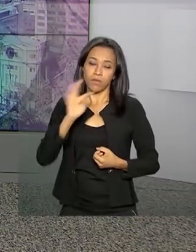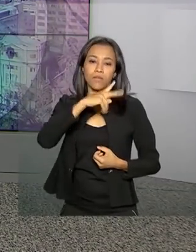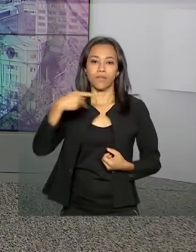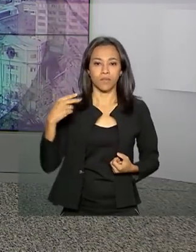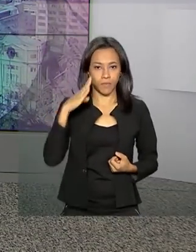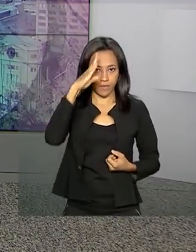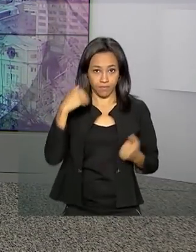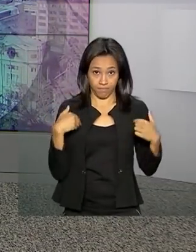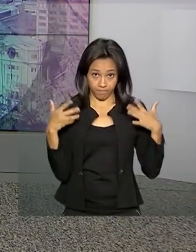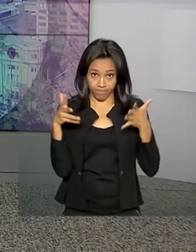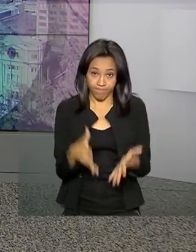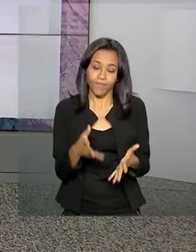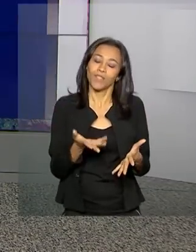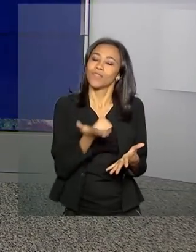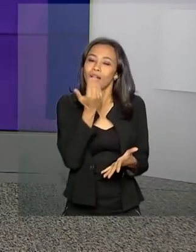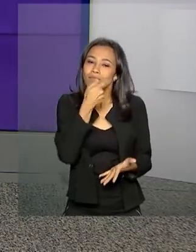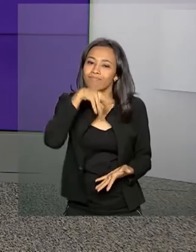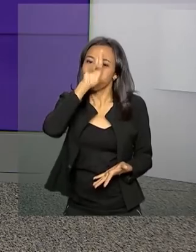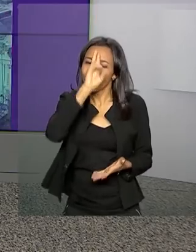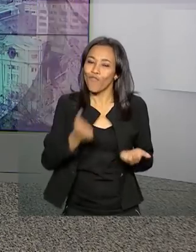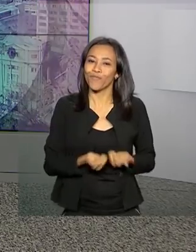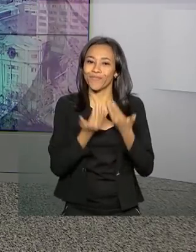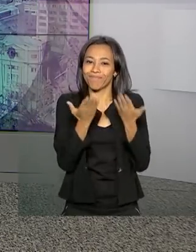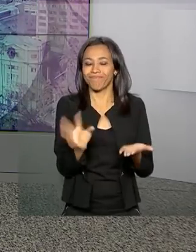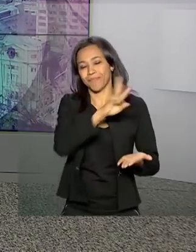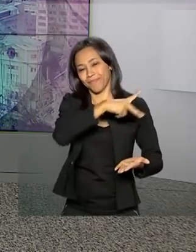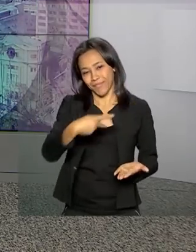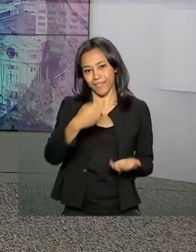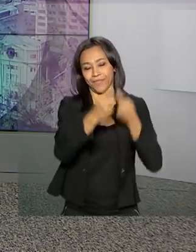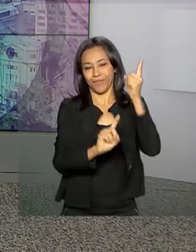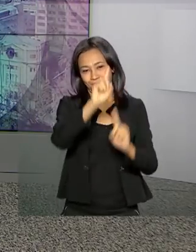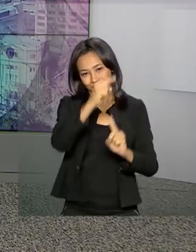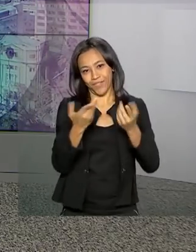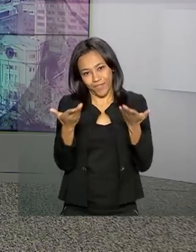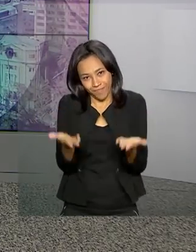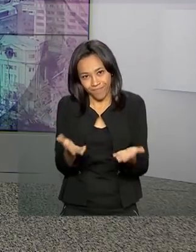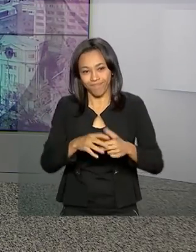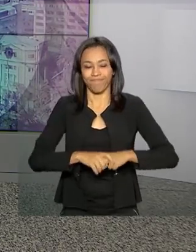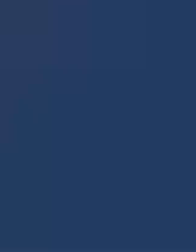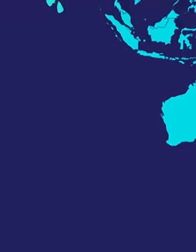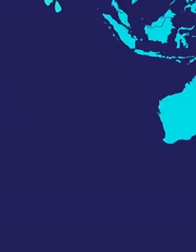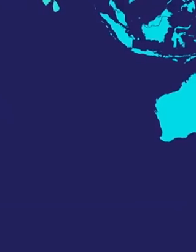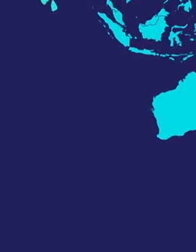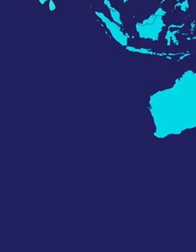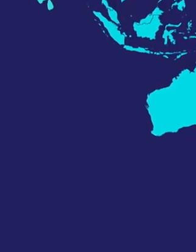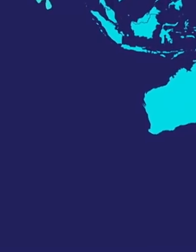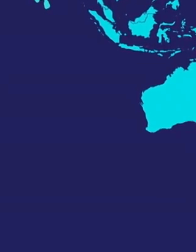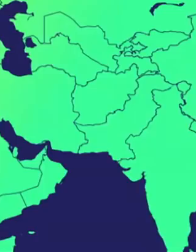Bolsonaro participou de um almoço oferecido pelo presidente do Chile, Sebastián Piñera.